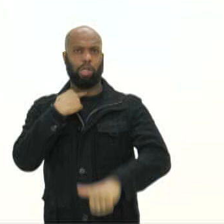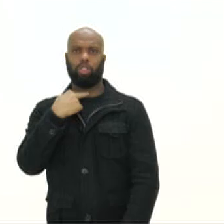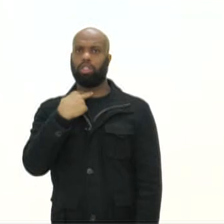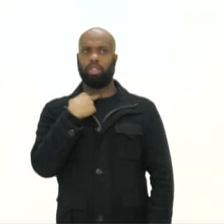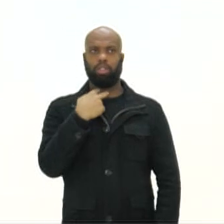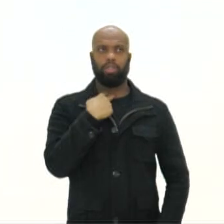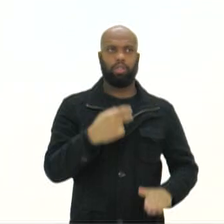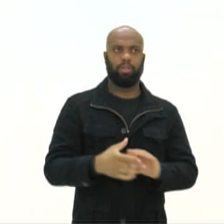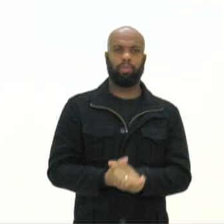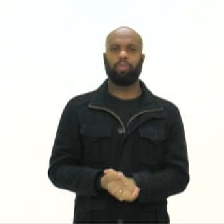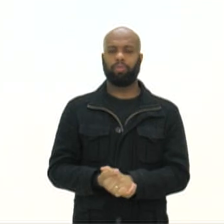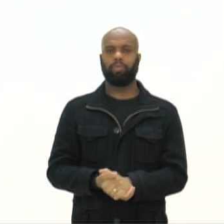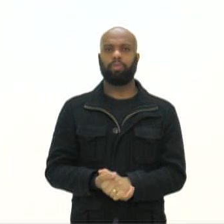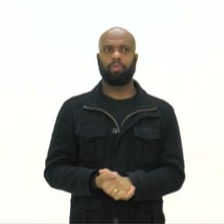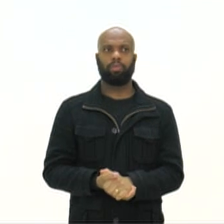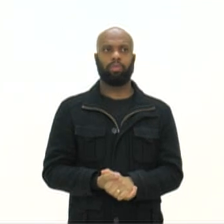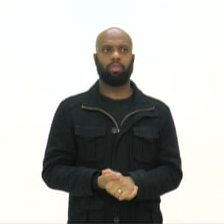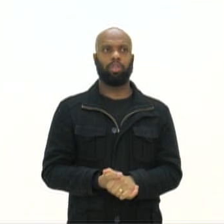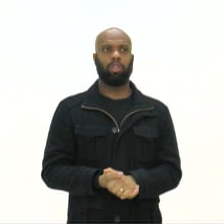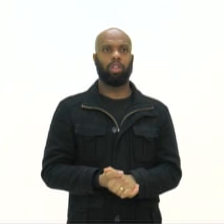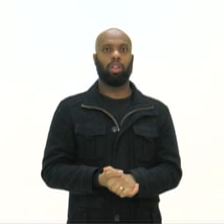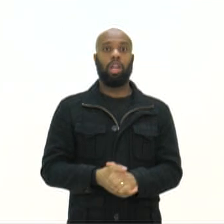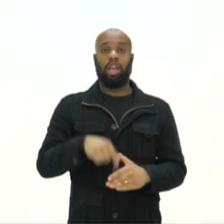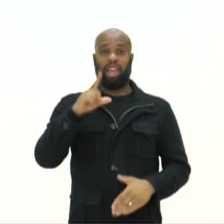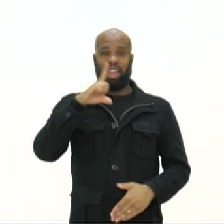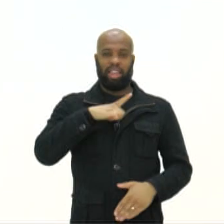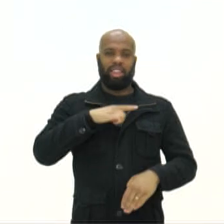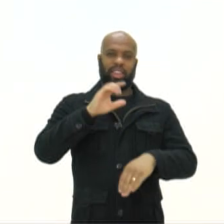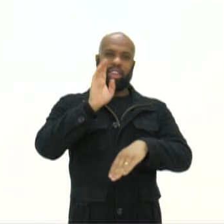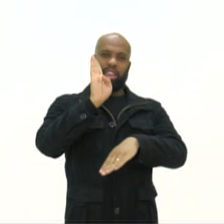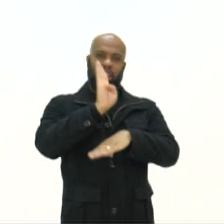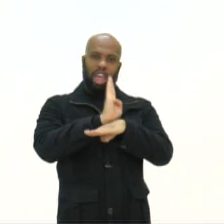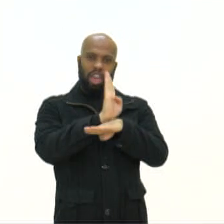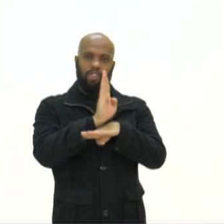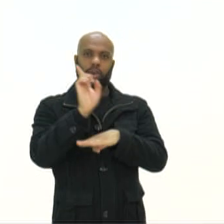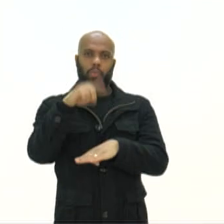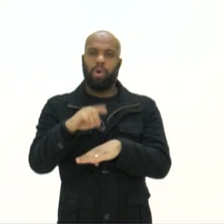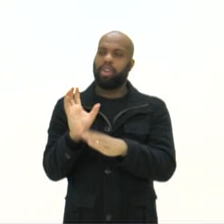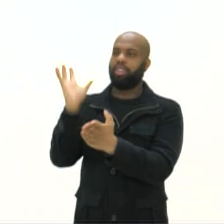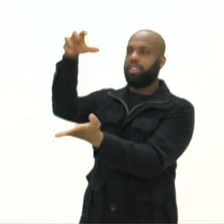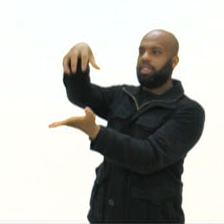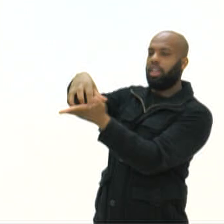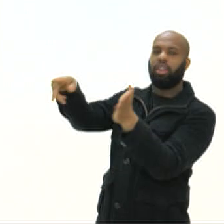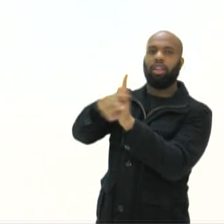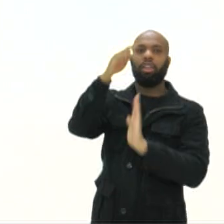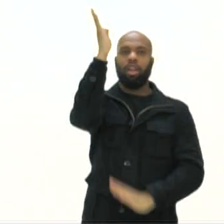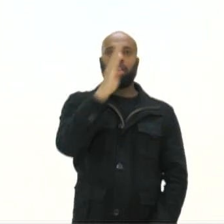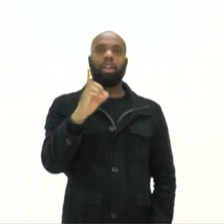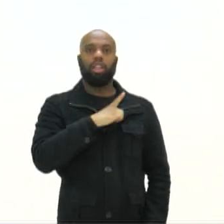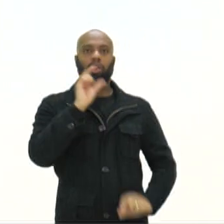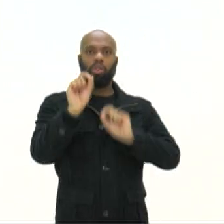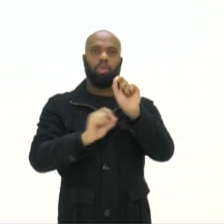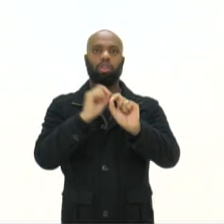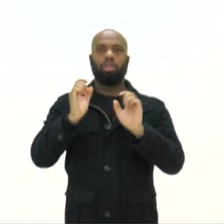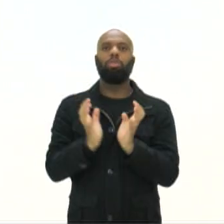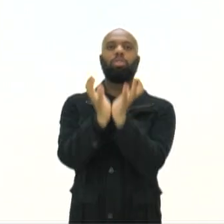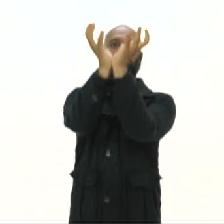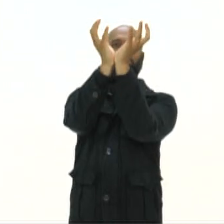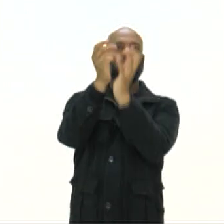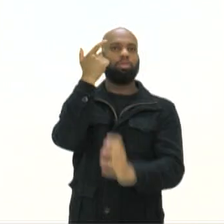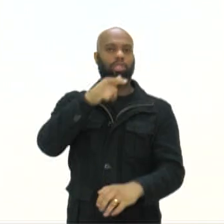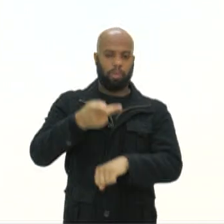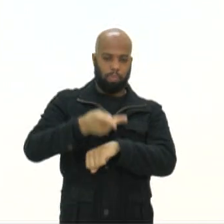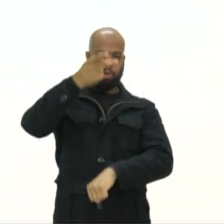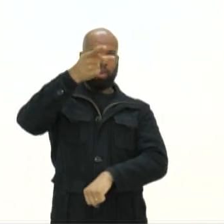was nominated for the Oscar. O filme Central do Brasil teve a nomeação para o Oscar.